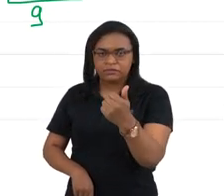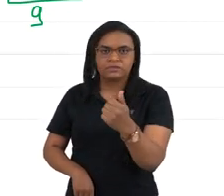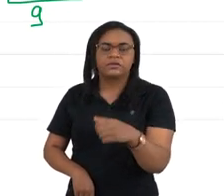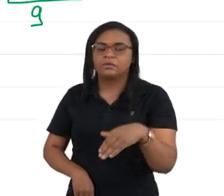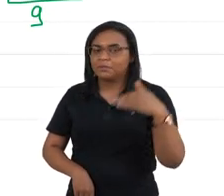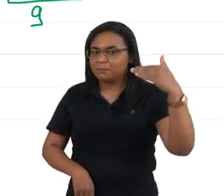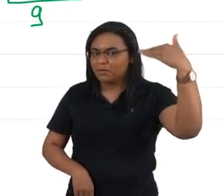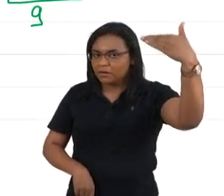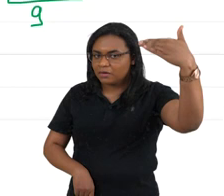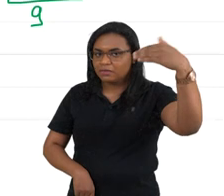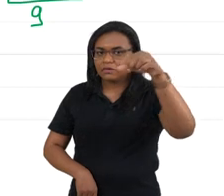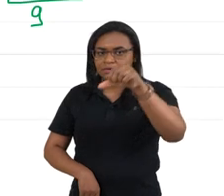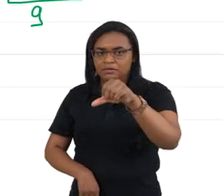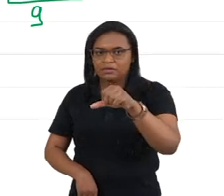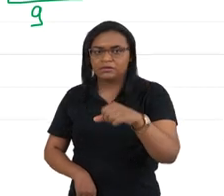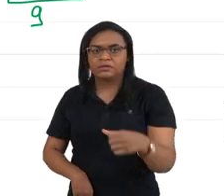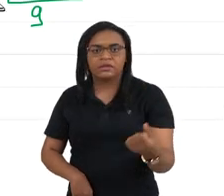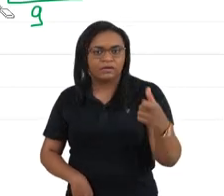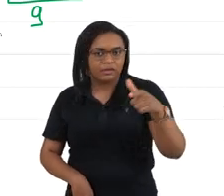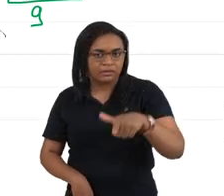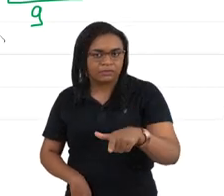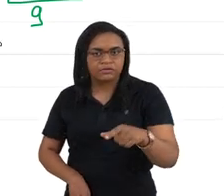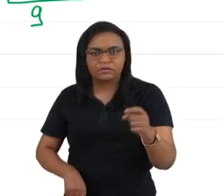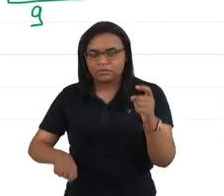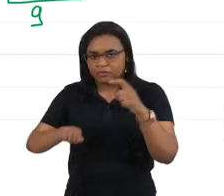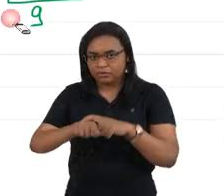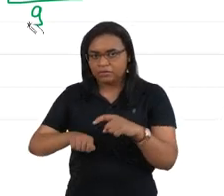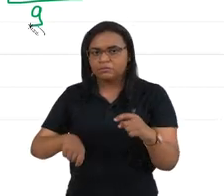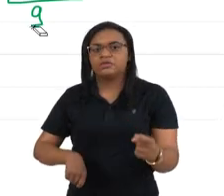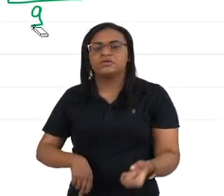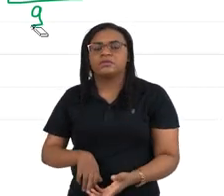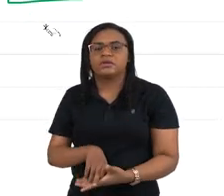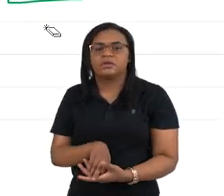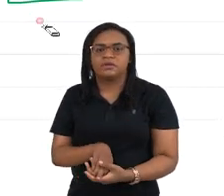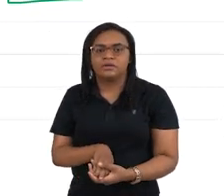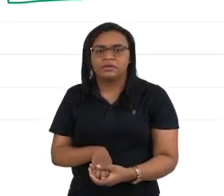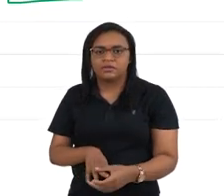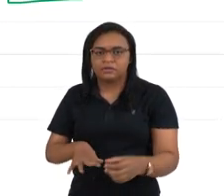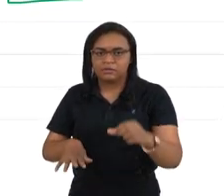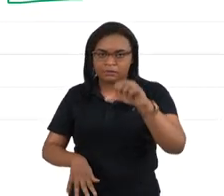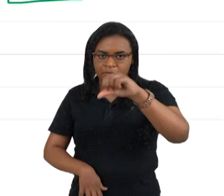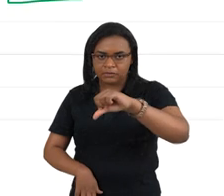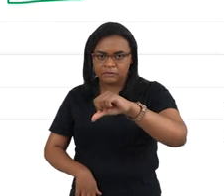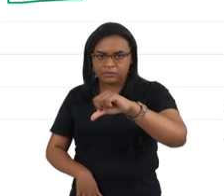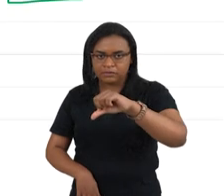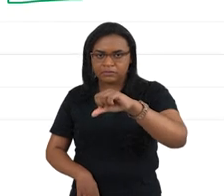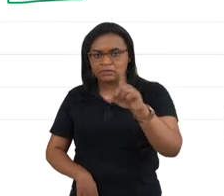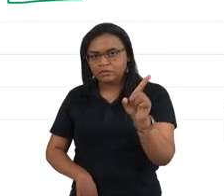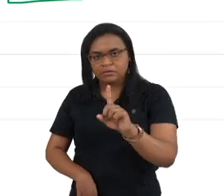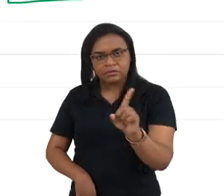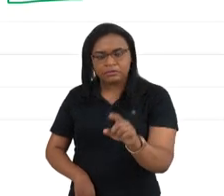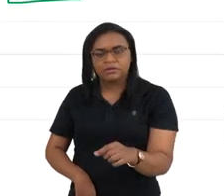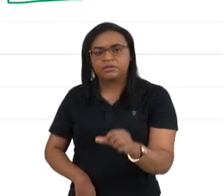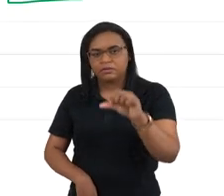que 9. Então, vamos continuando aqui a multiplicação. Não é por 9.